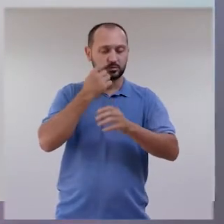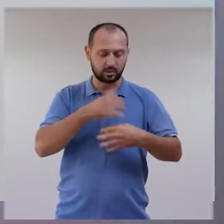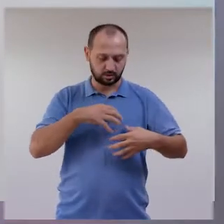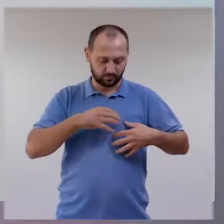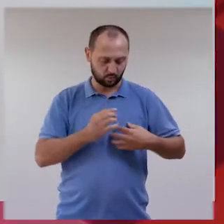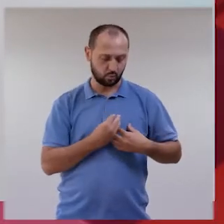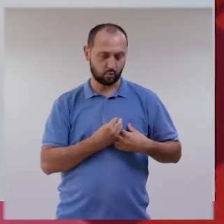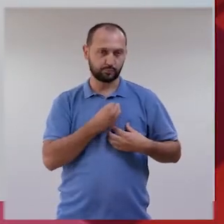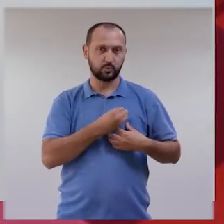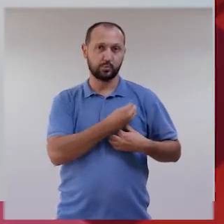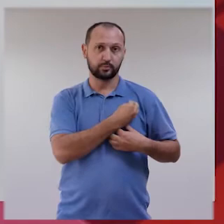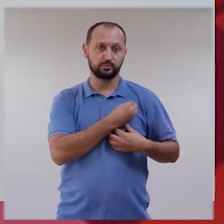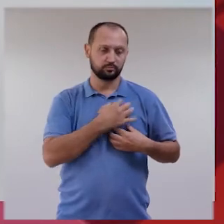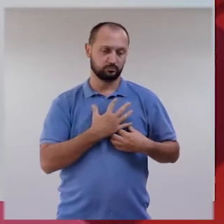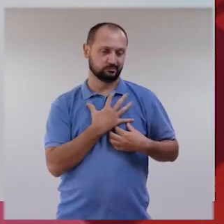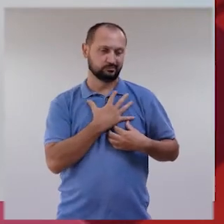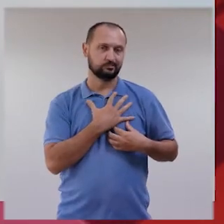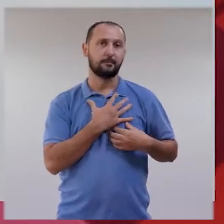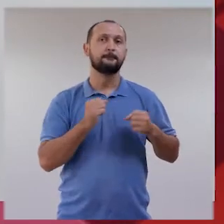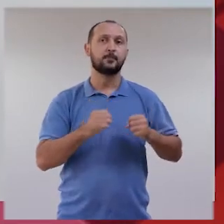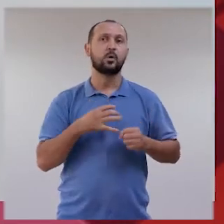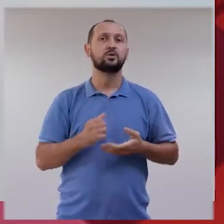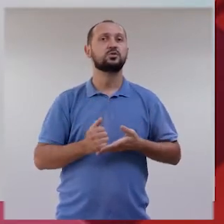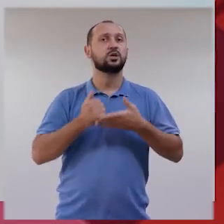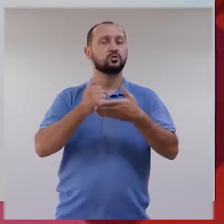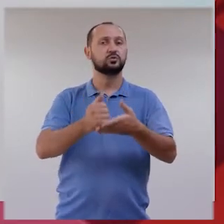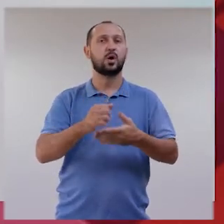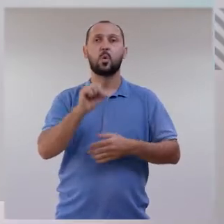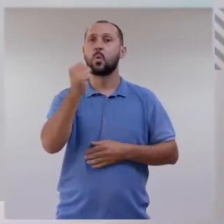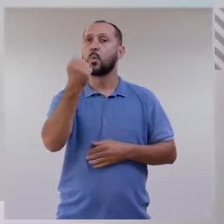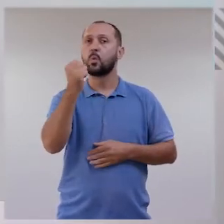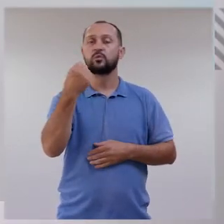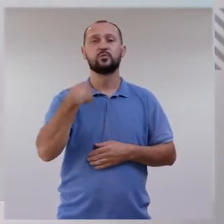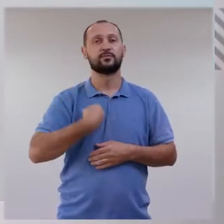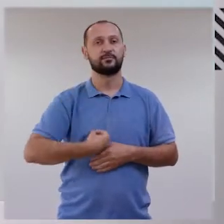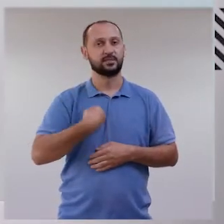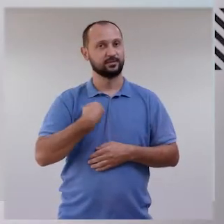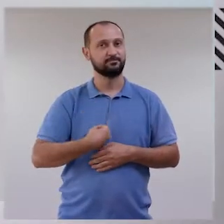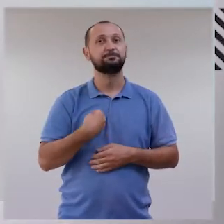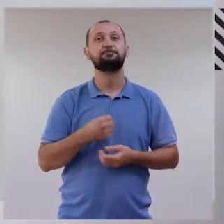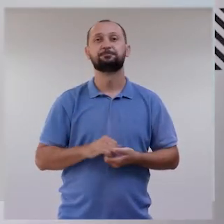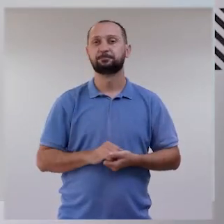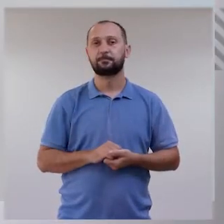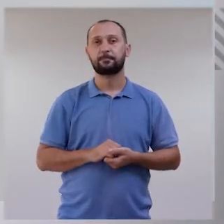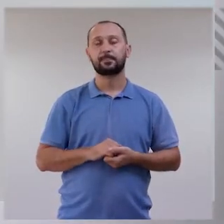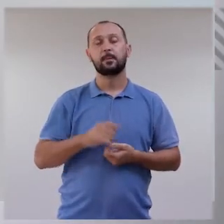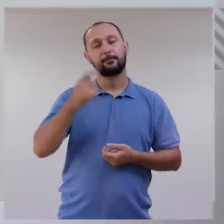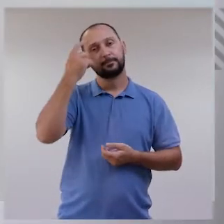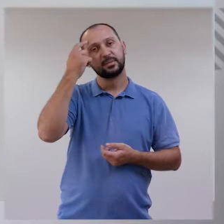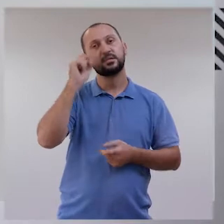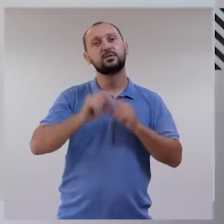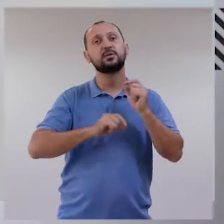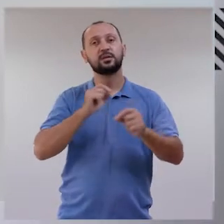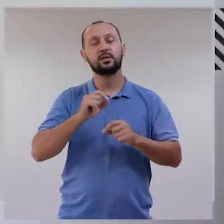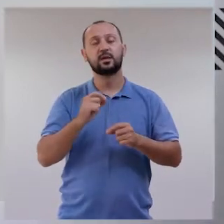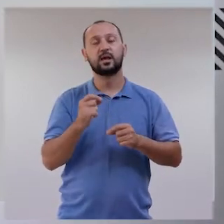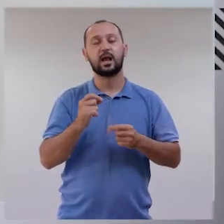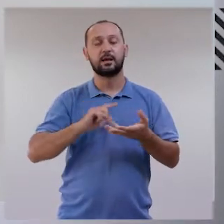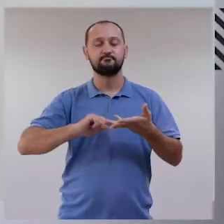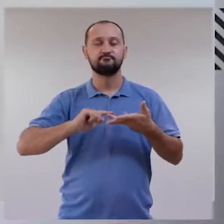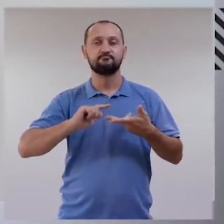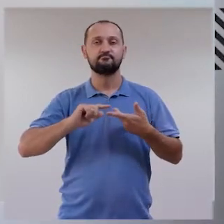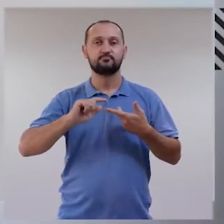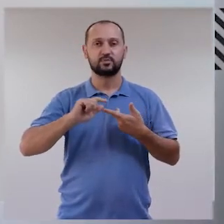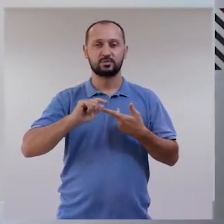temos válvulas cardíacas. Então, assim, ele pode salvar até 8 vidas, né? Além do que, a gente tem que pensar que